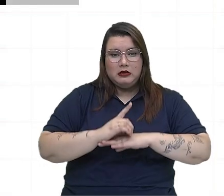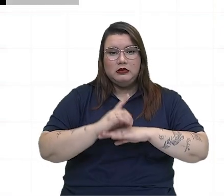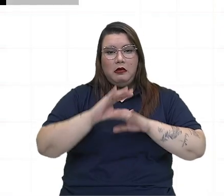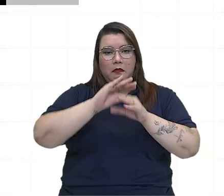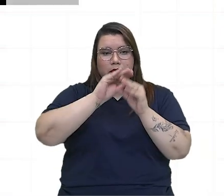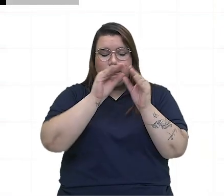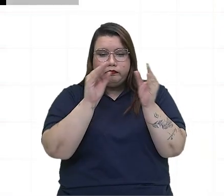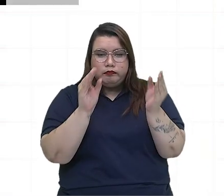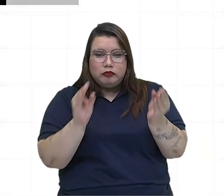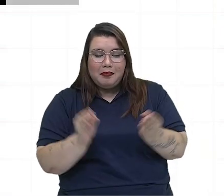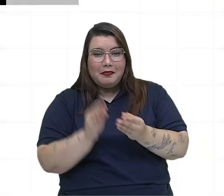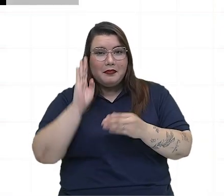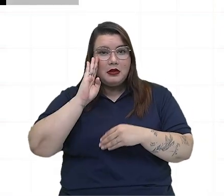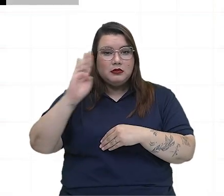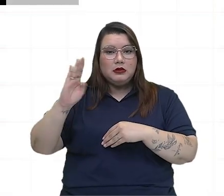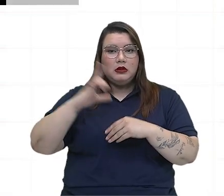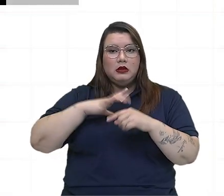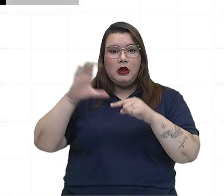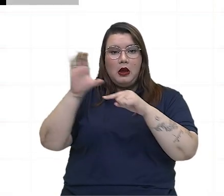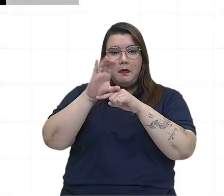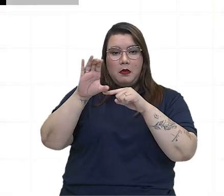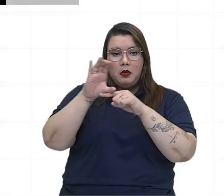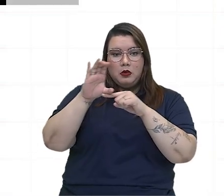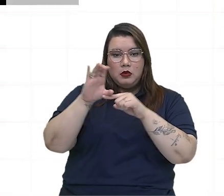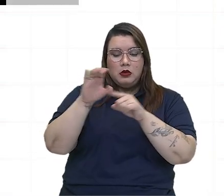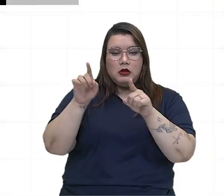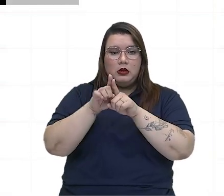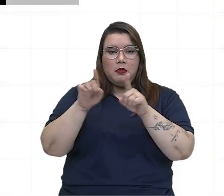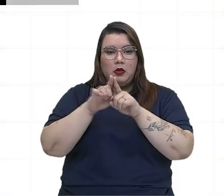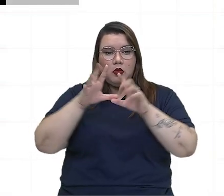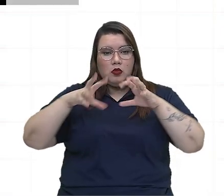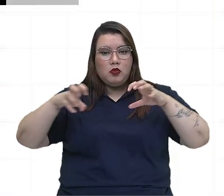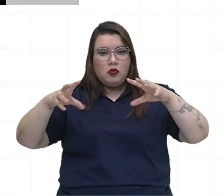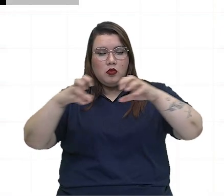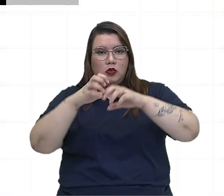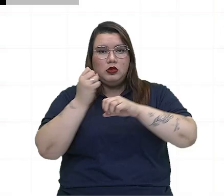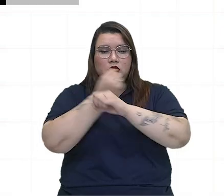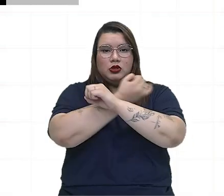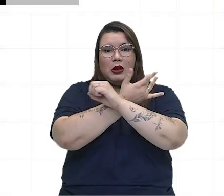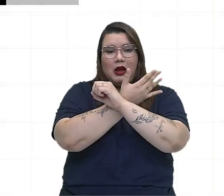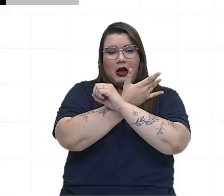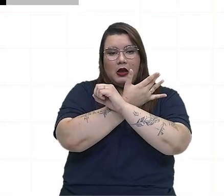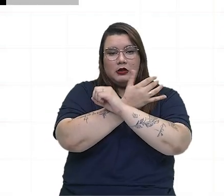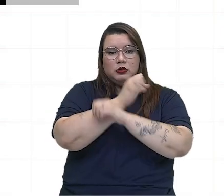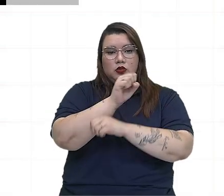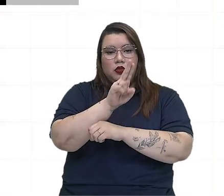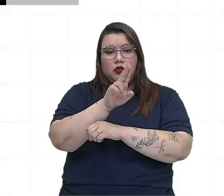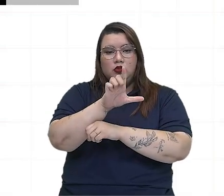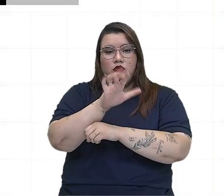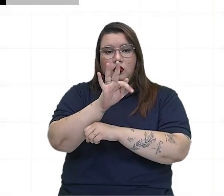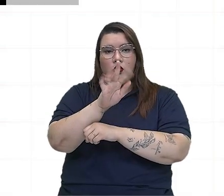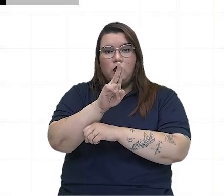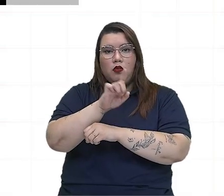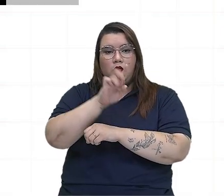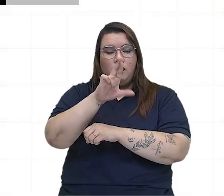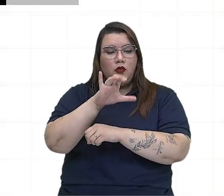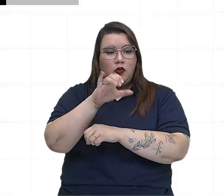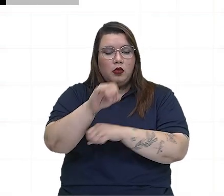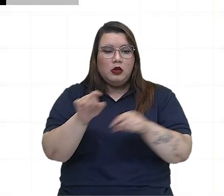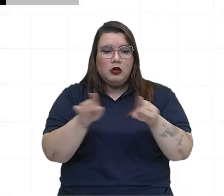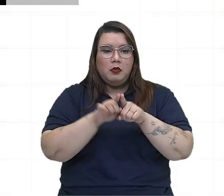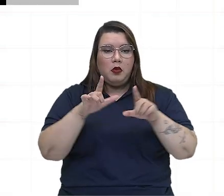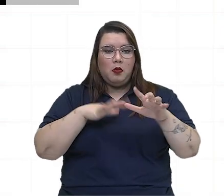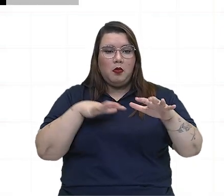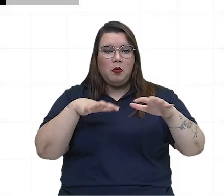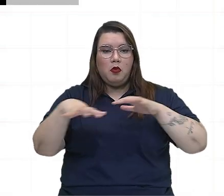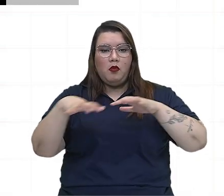e espessa, composta principalmente de dióxido de carbono, com nuvens de ácido sulfúrico, e